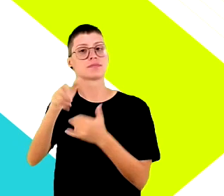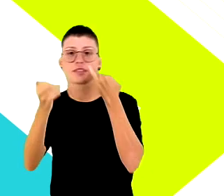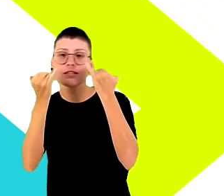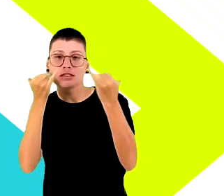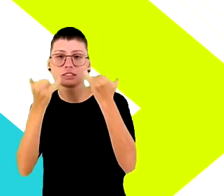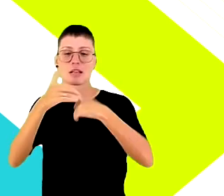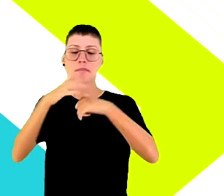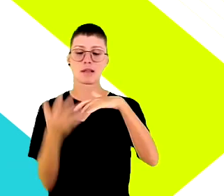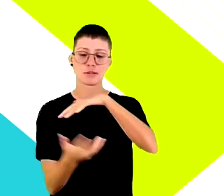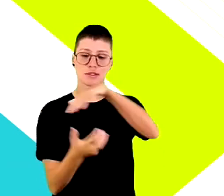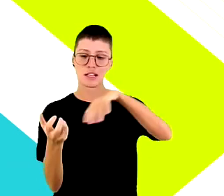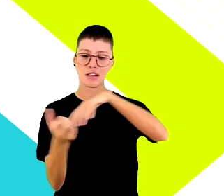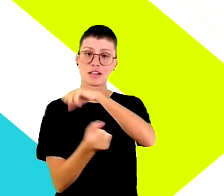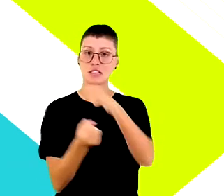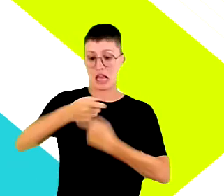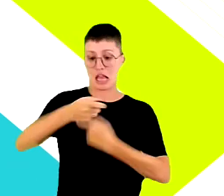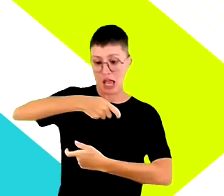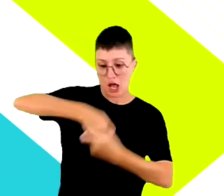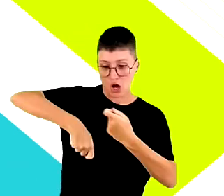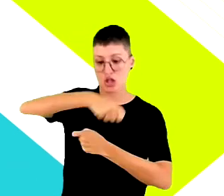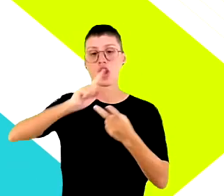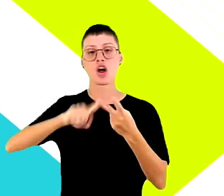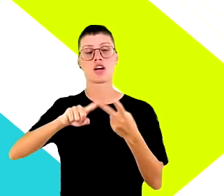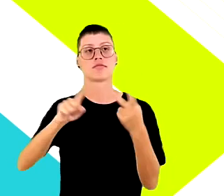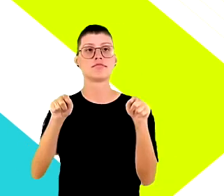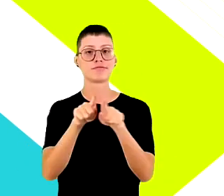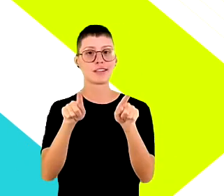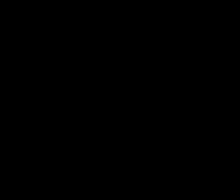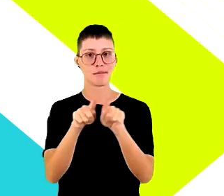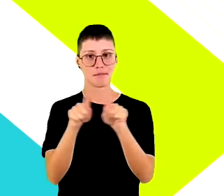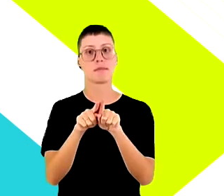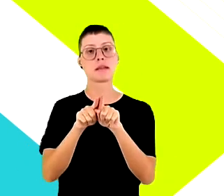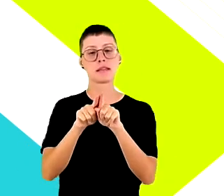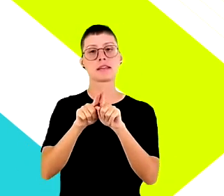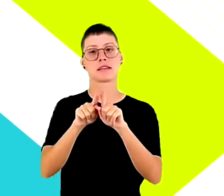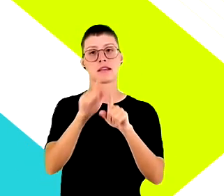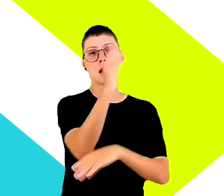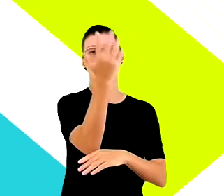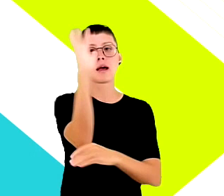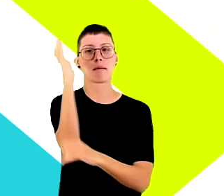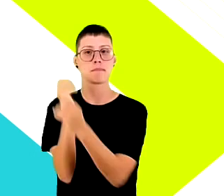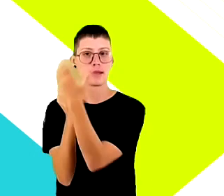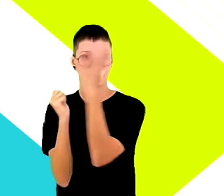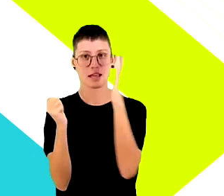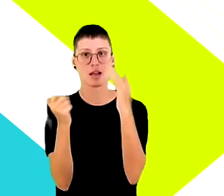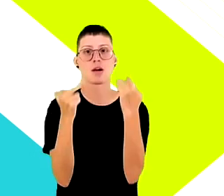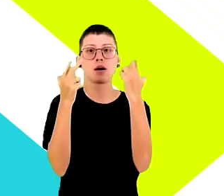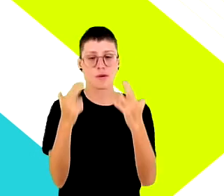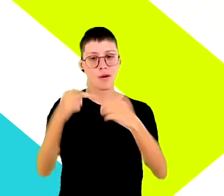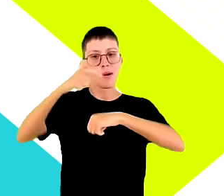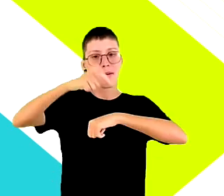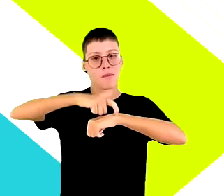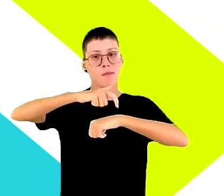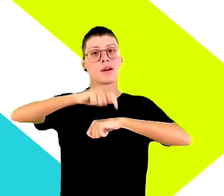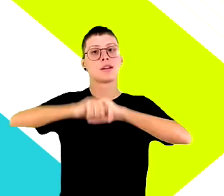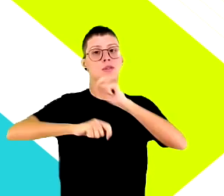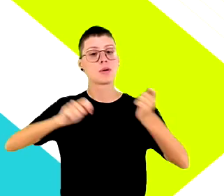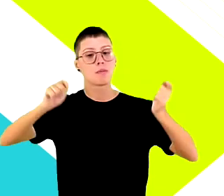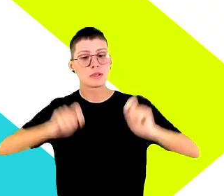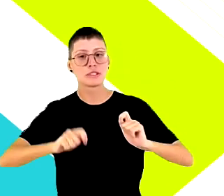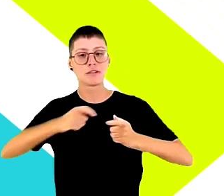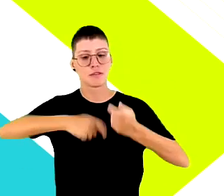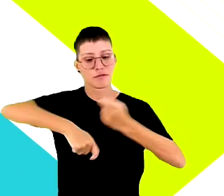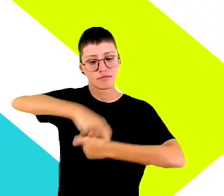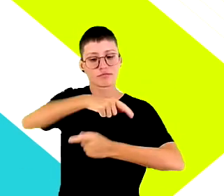sustentabilidade econômica e ambiental, a partir do momento que ele é possível economizar o uso de